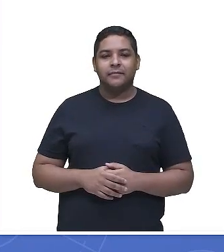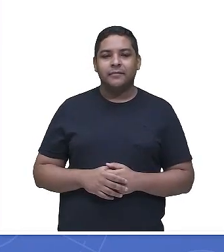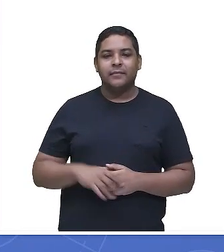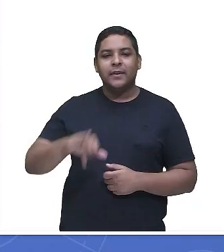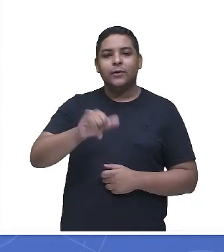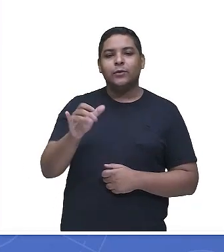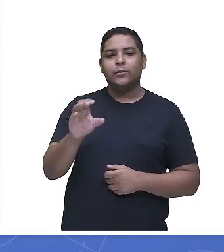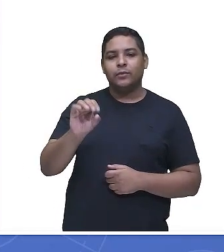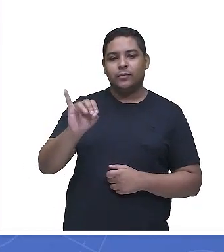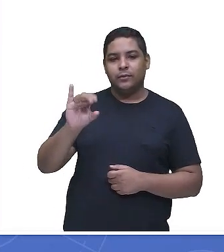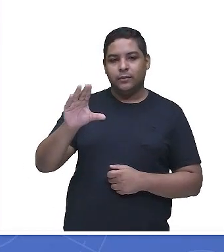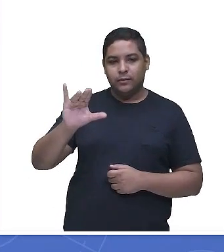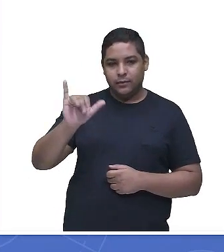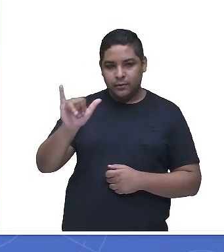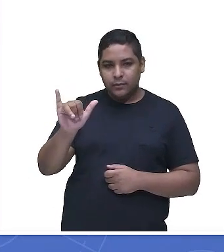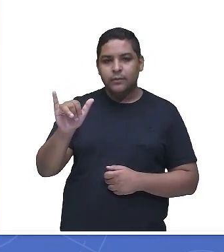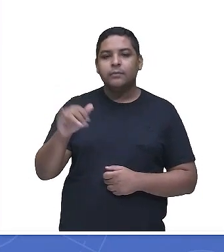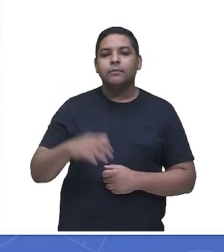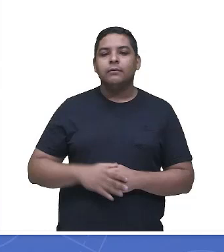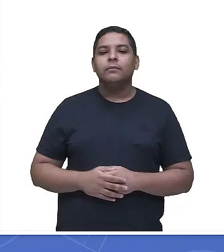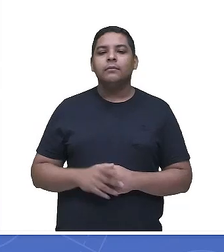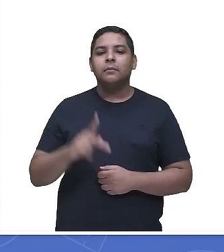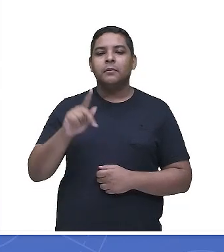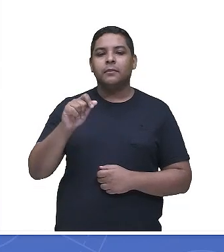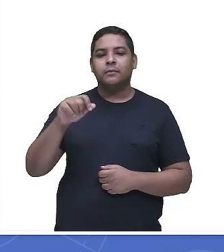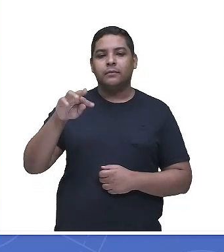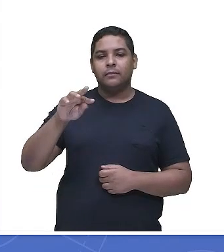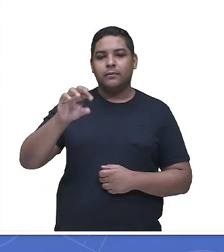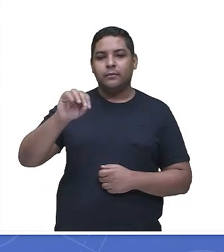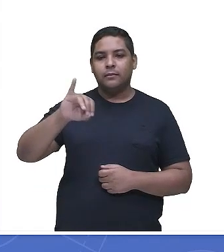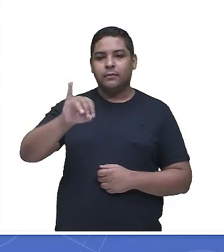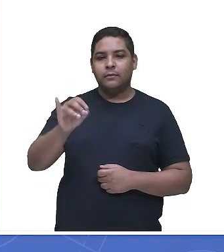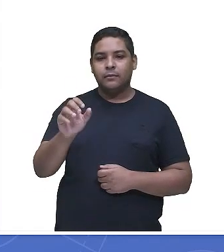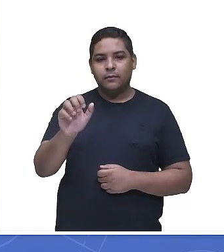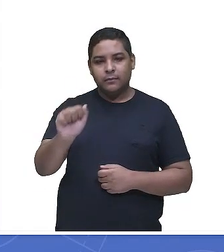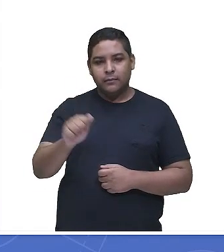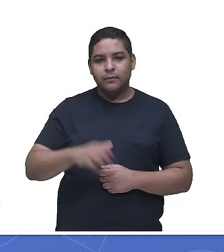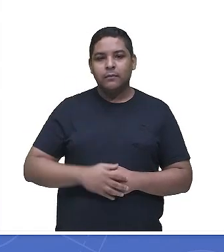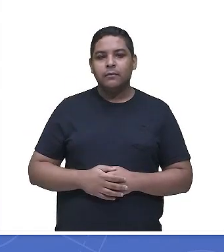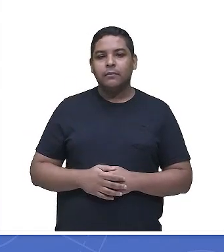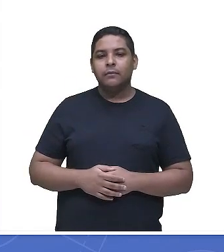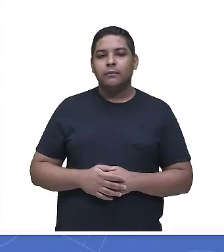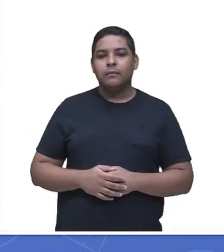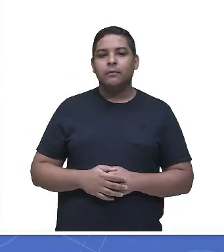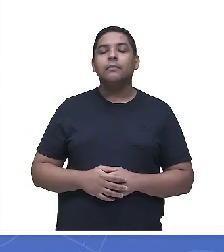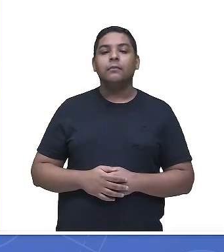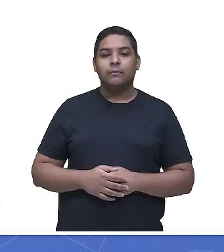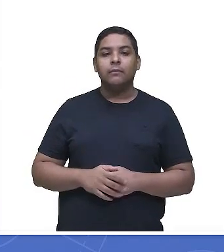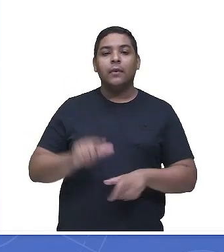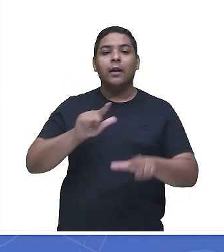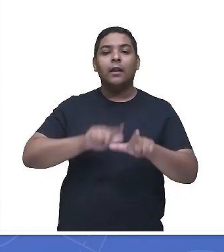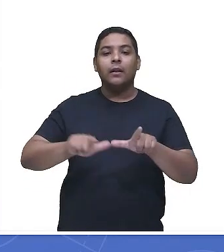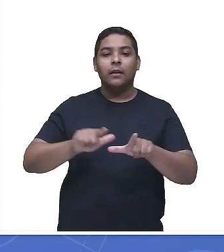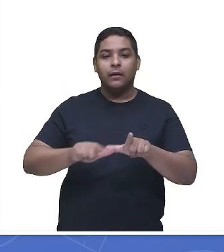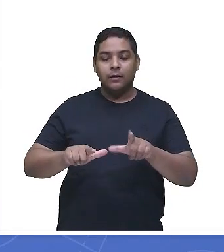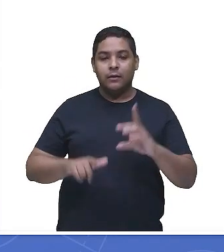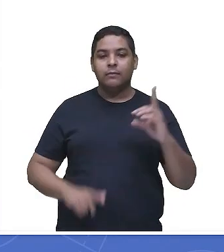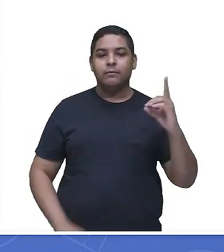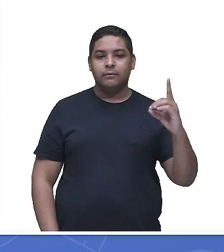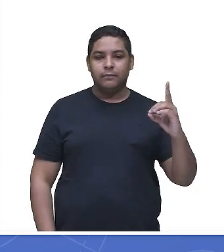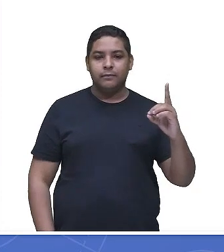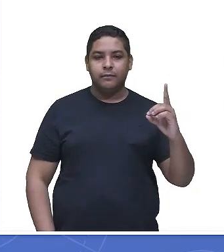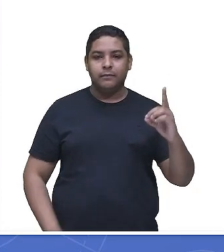Pantoja Walter, da Escola Estadual Tibúcio Alves Mogeiro, disse, professor, é a letra D, reação.